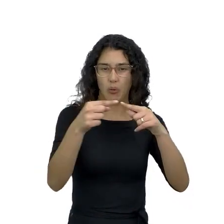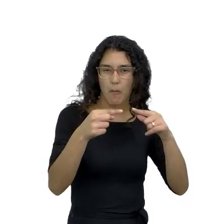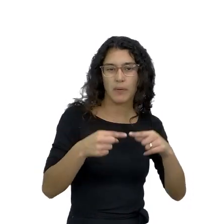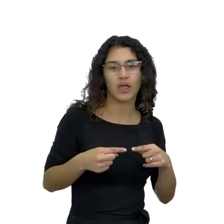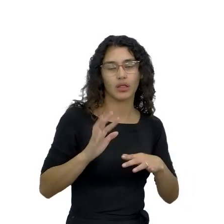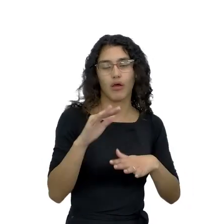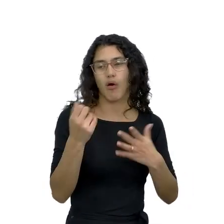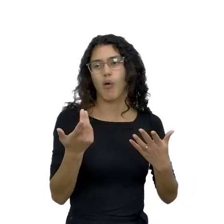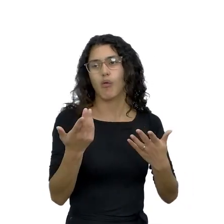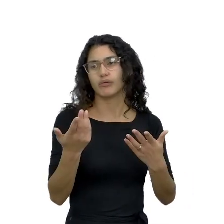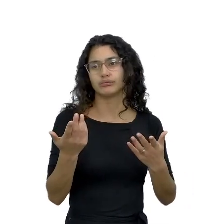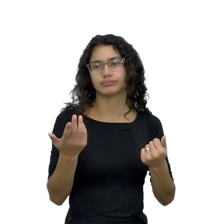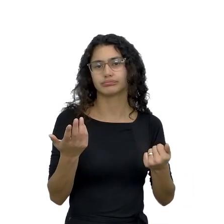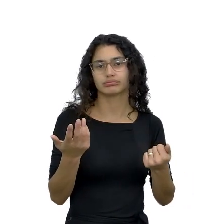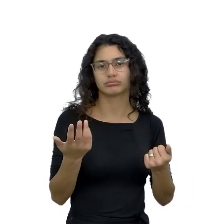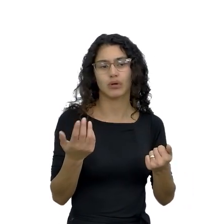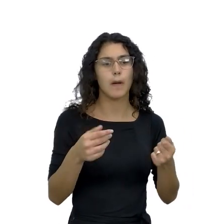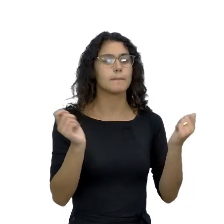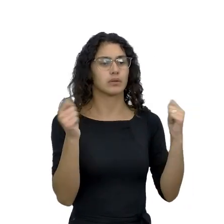alguma outra